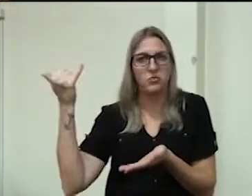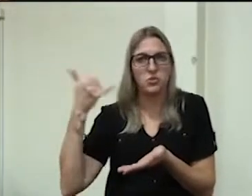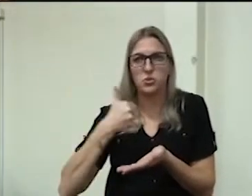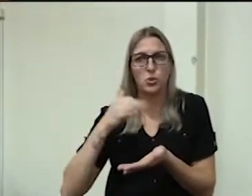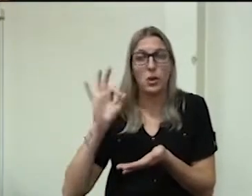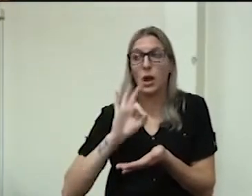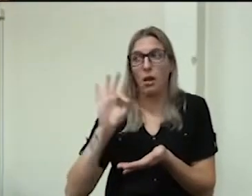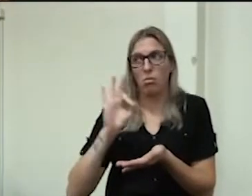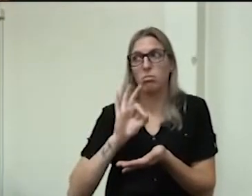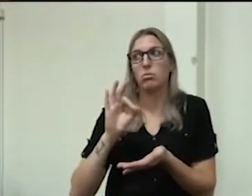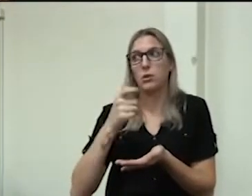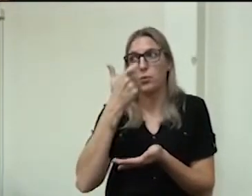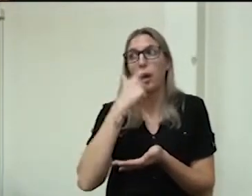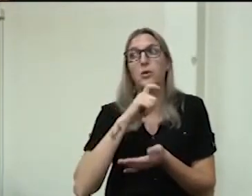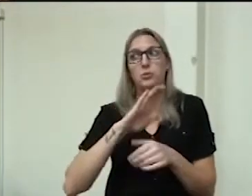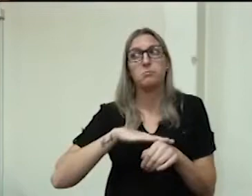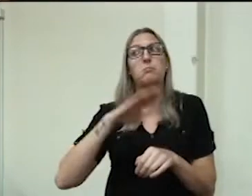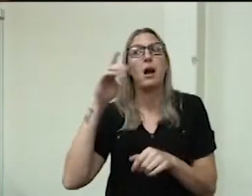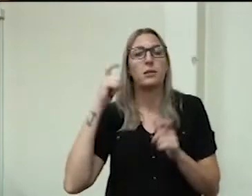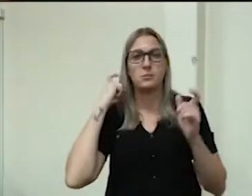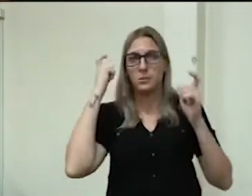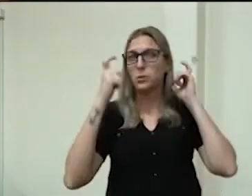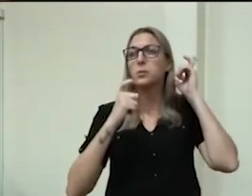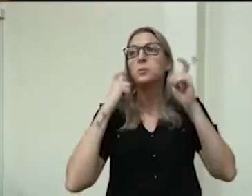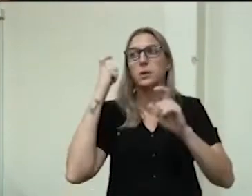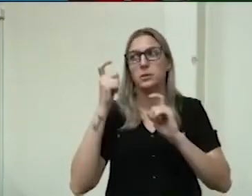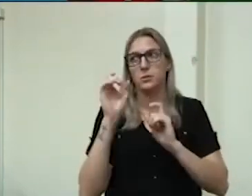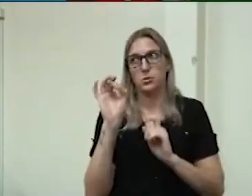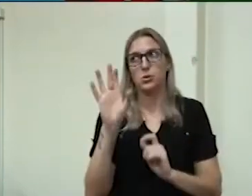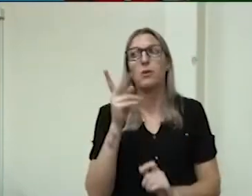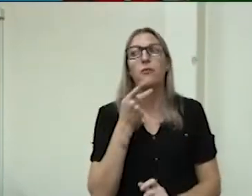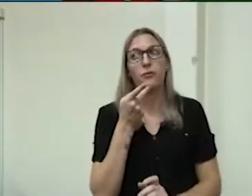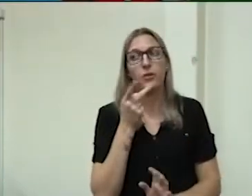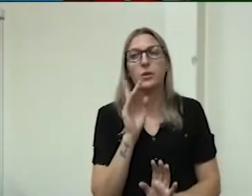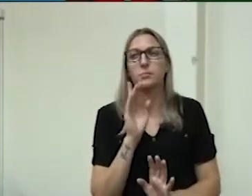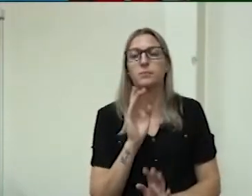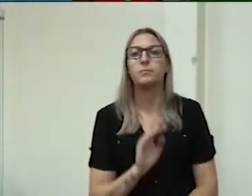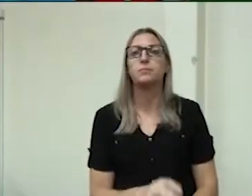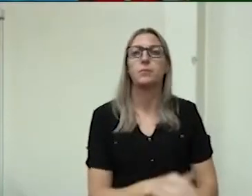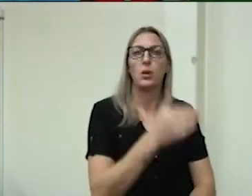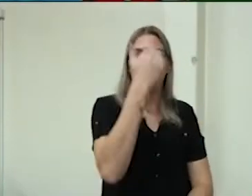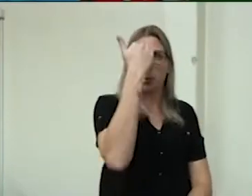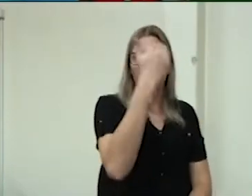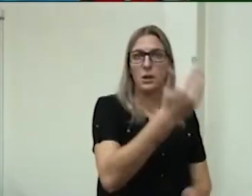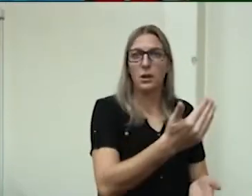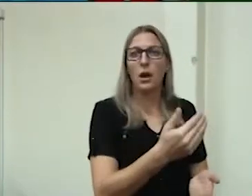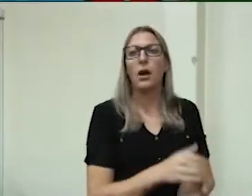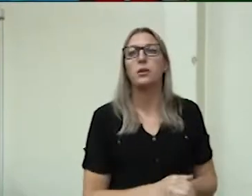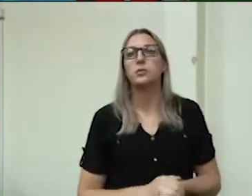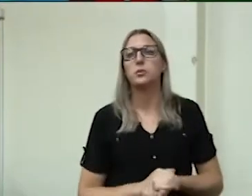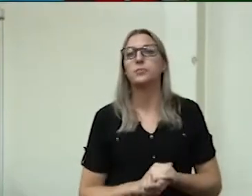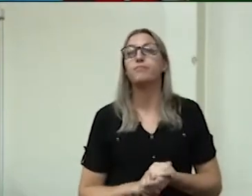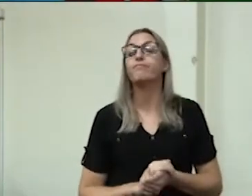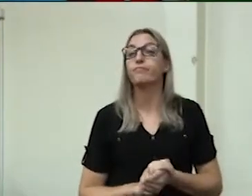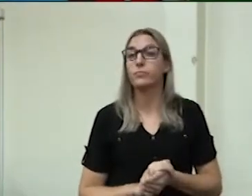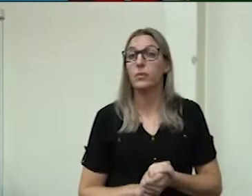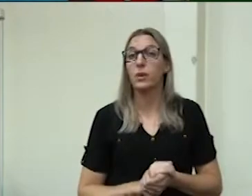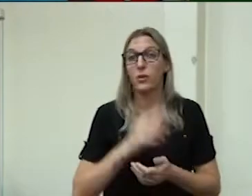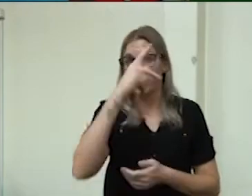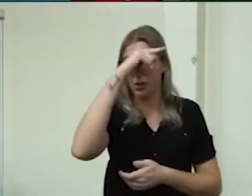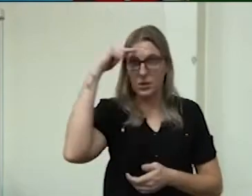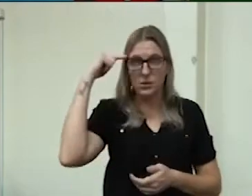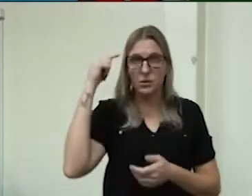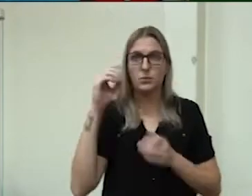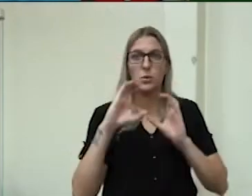ela é mais preocupante do que a gente imagina, só para fazer esse registro. E por isso, vereador Alessandro, obrigado. E a gente reforça a necessidade de que a comunidade